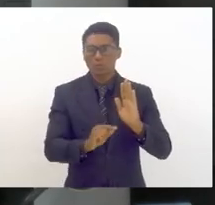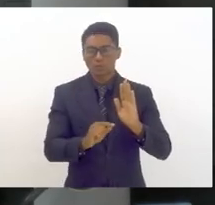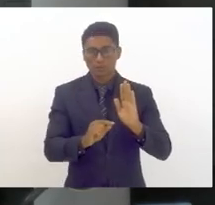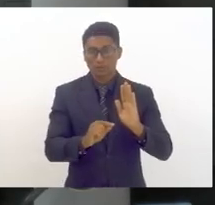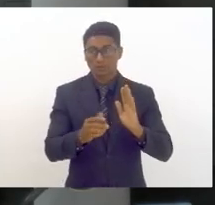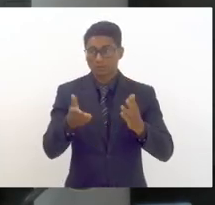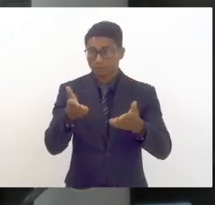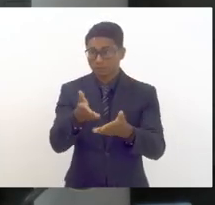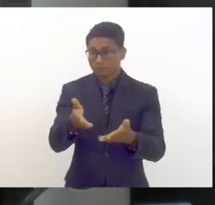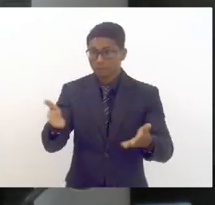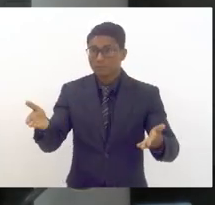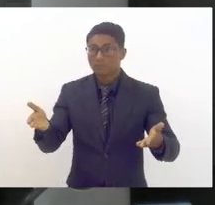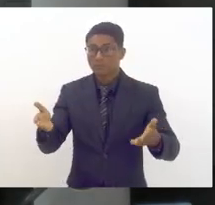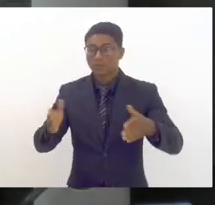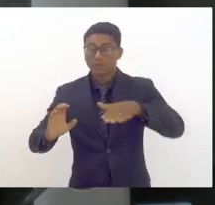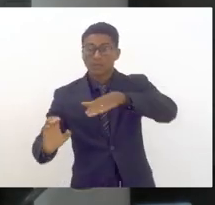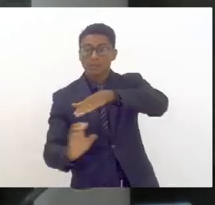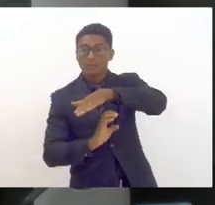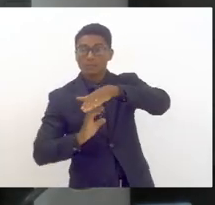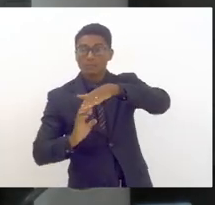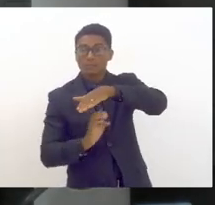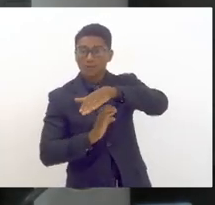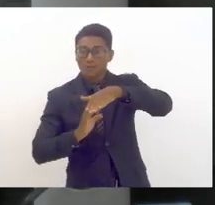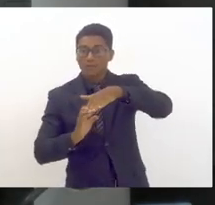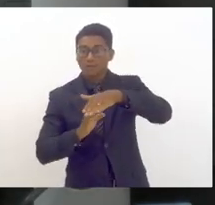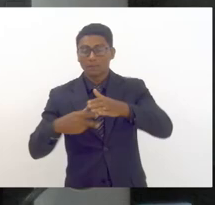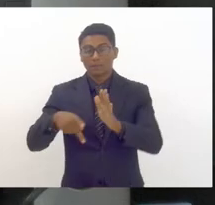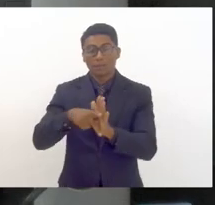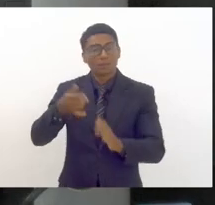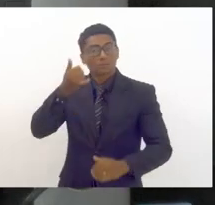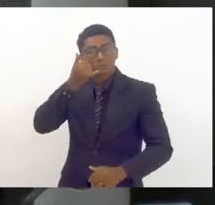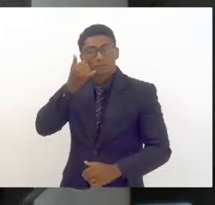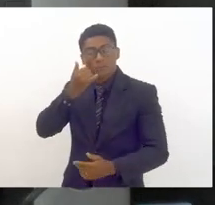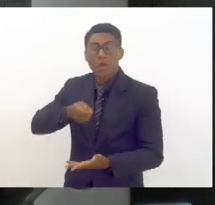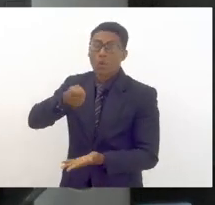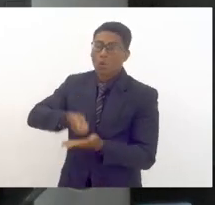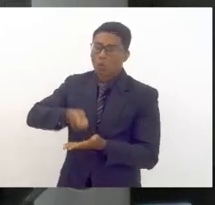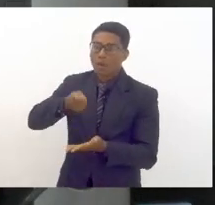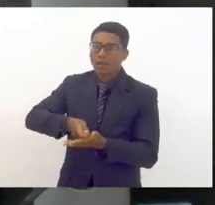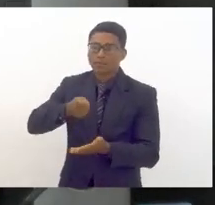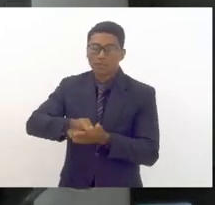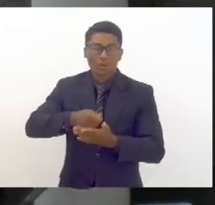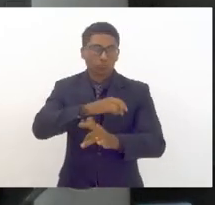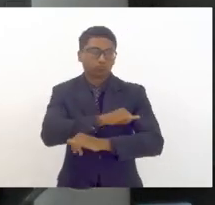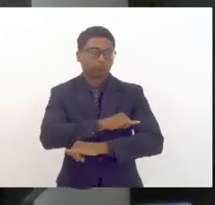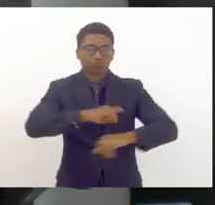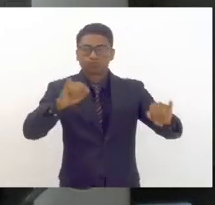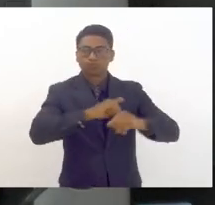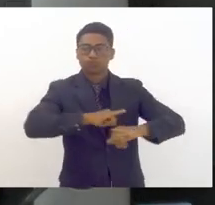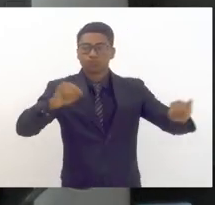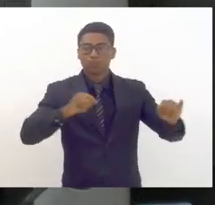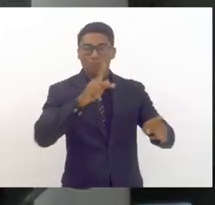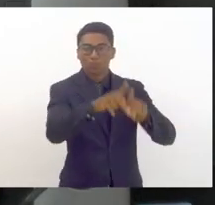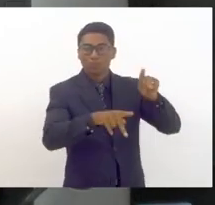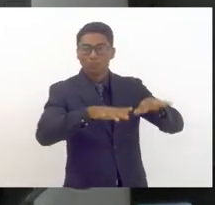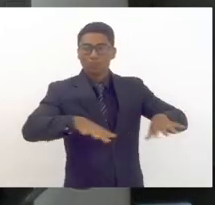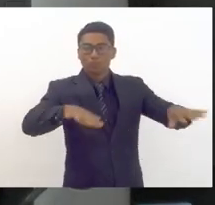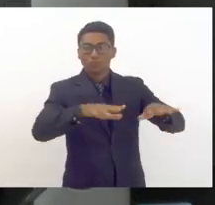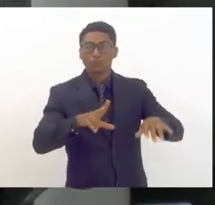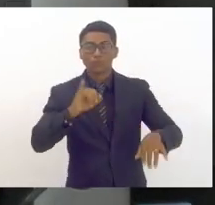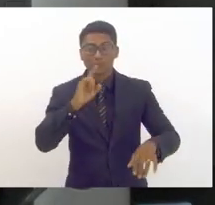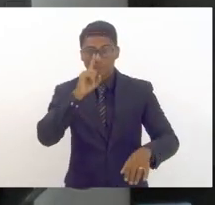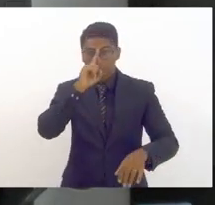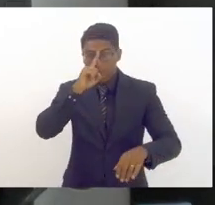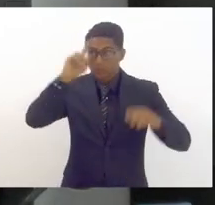exploradoras de serviço móvel a transmitirem gratuitamente o alerta à população sobre o risco de desastres no estado do Rio de